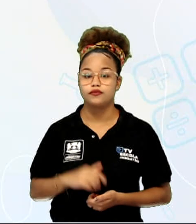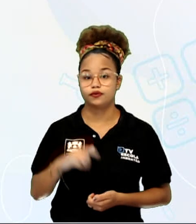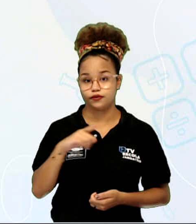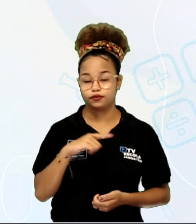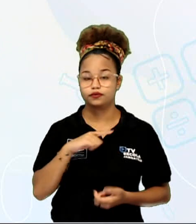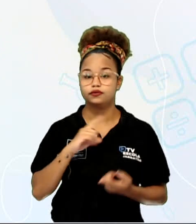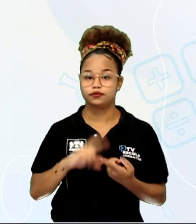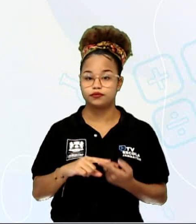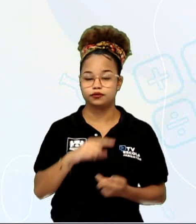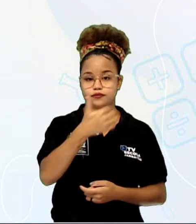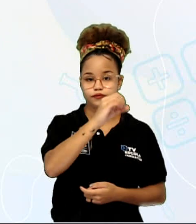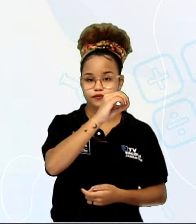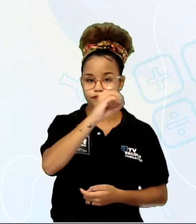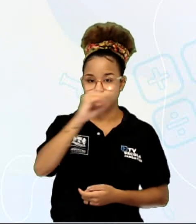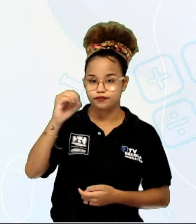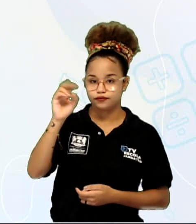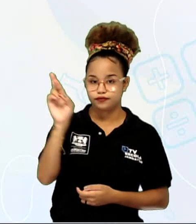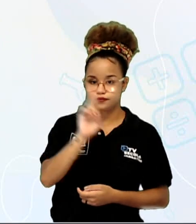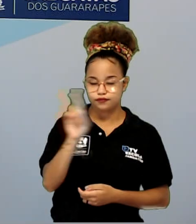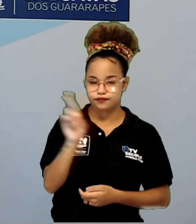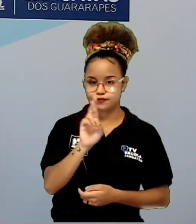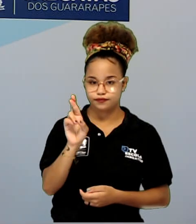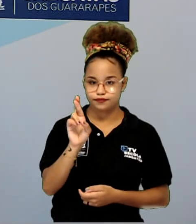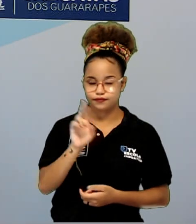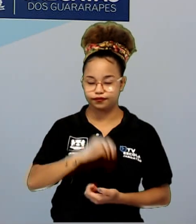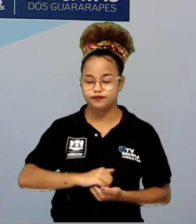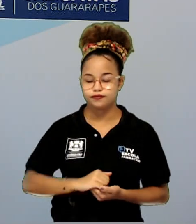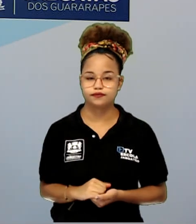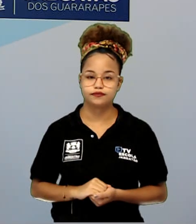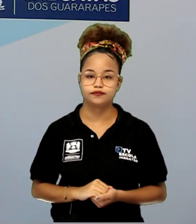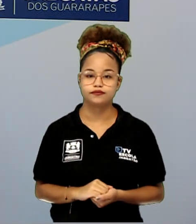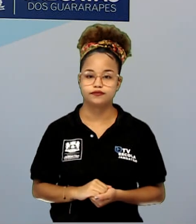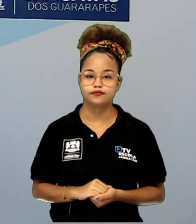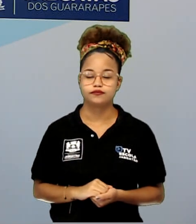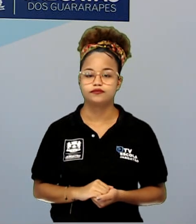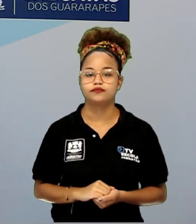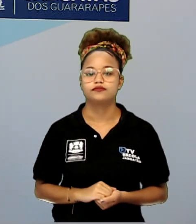Temos a cédula de R$ 100.